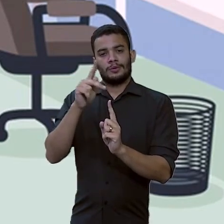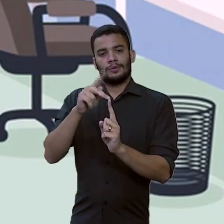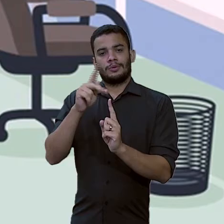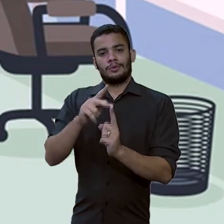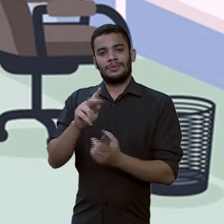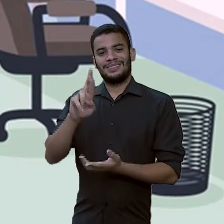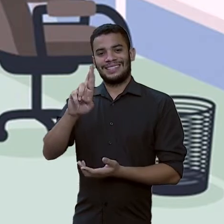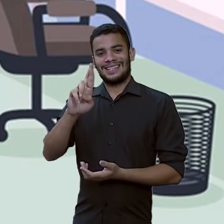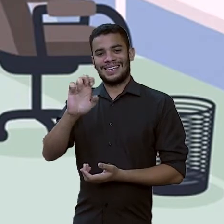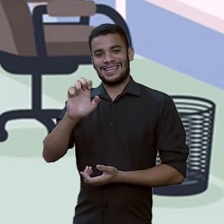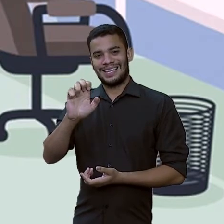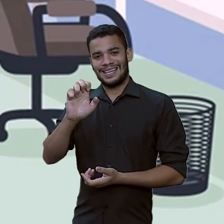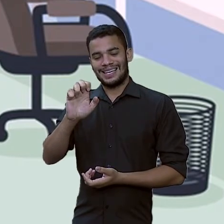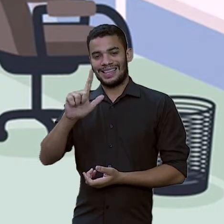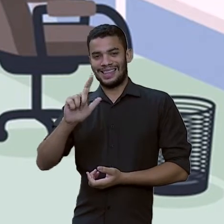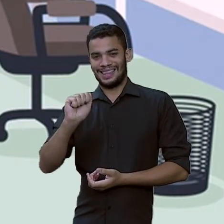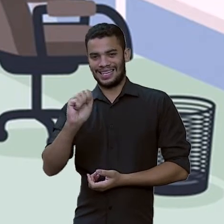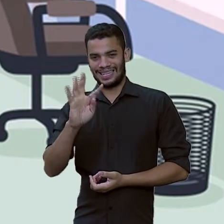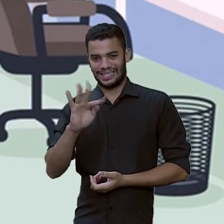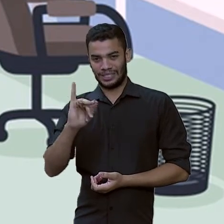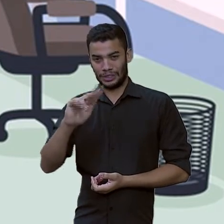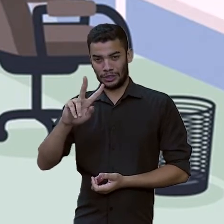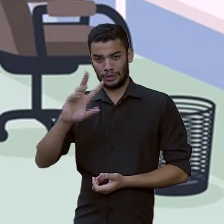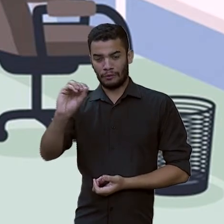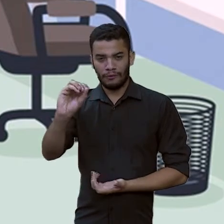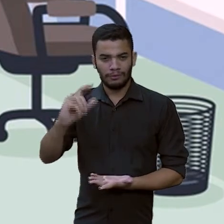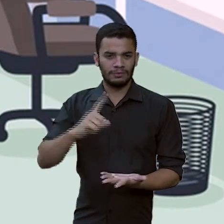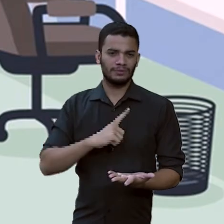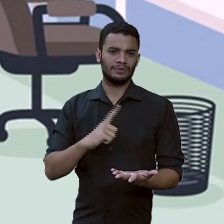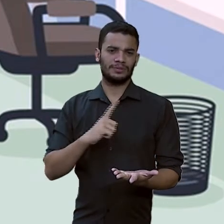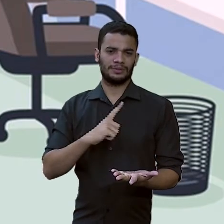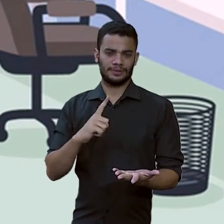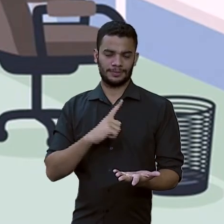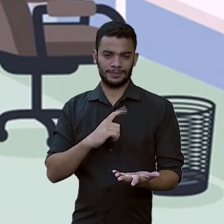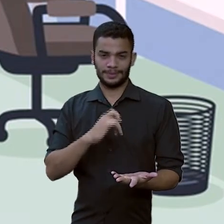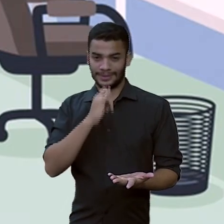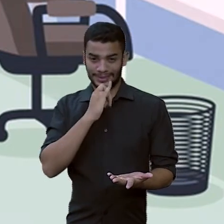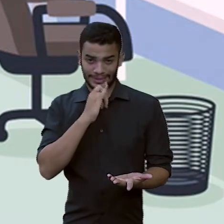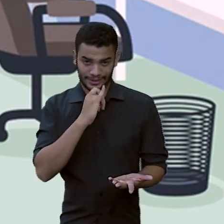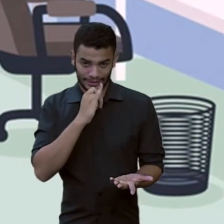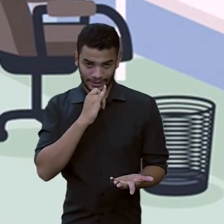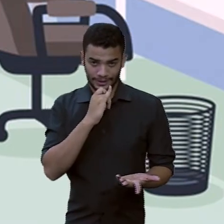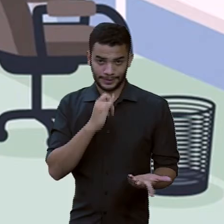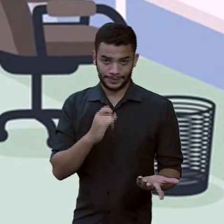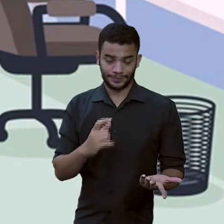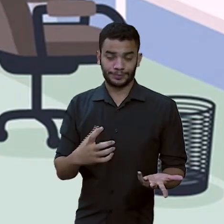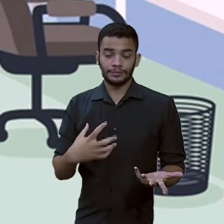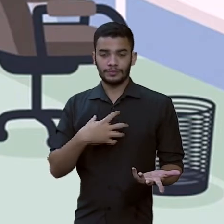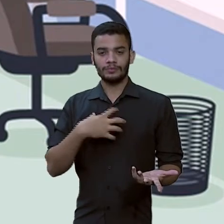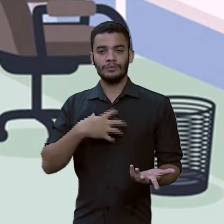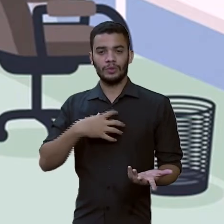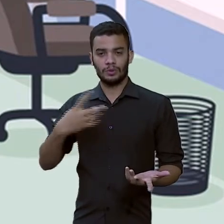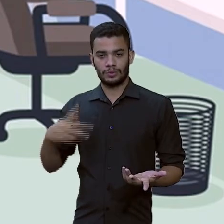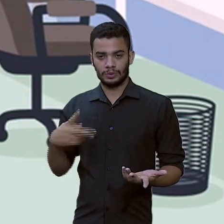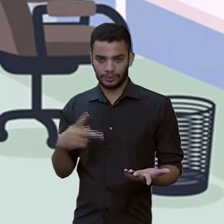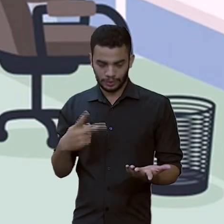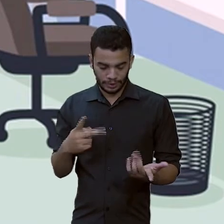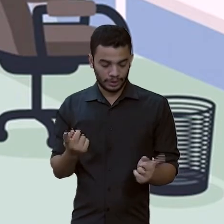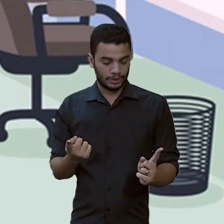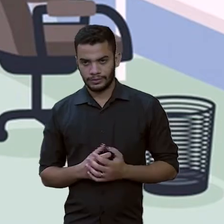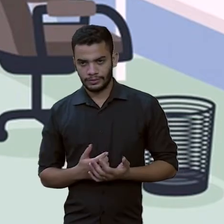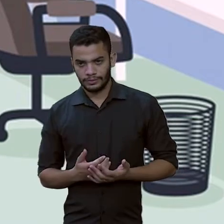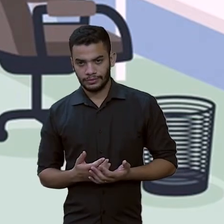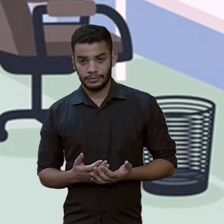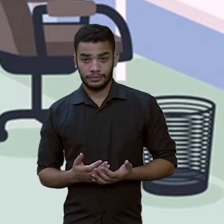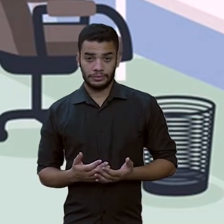anterior. Por isso, ao mesmo tempo que desempenham o papel de pronomes, estudantes, eles também exercem a função de